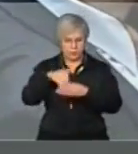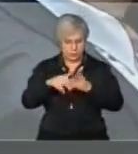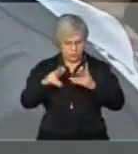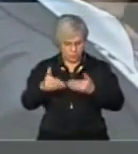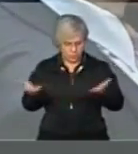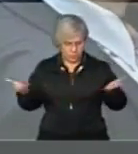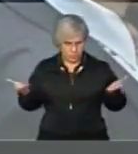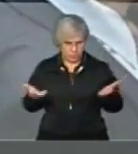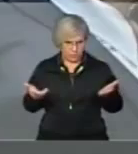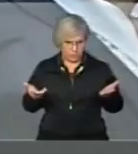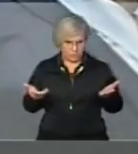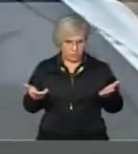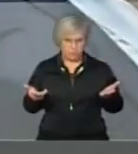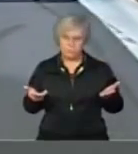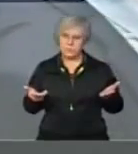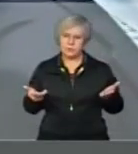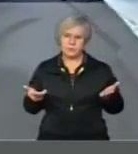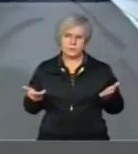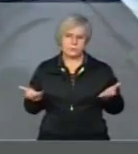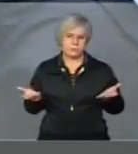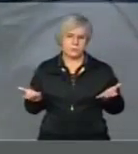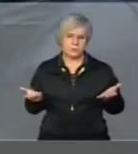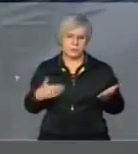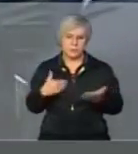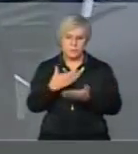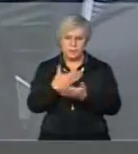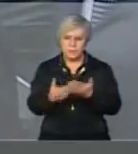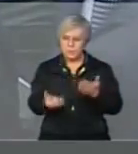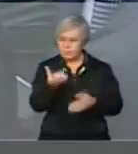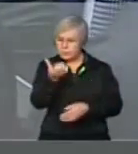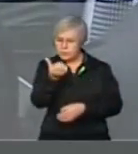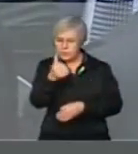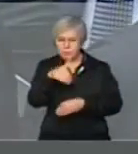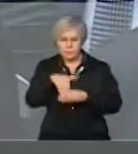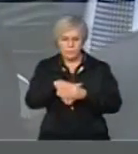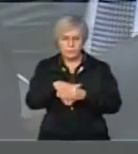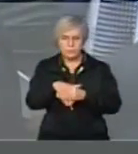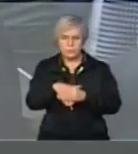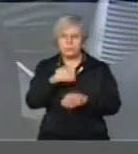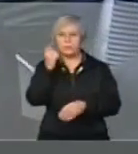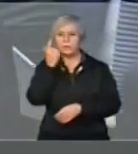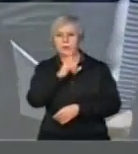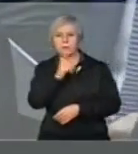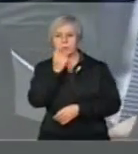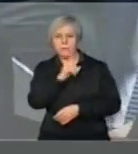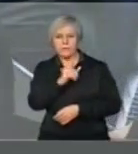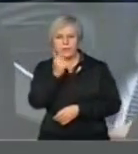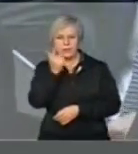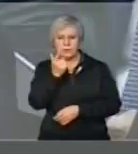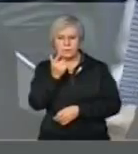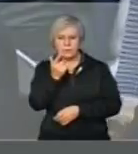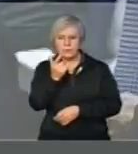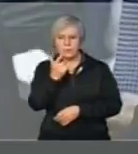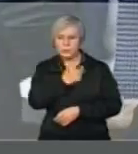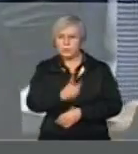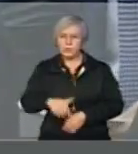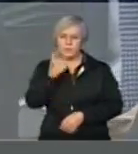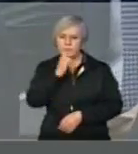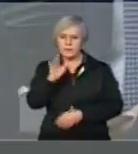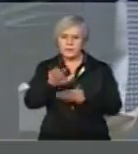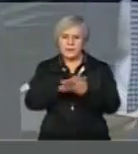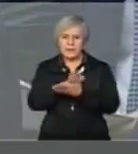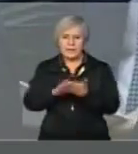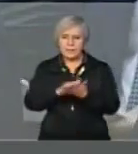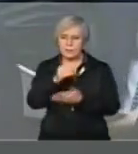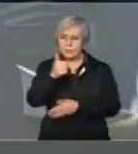essa durar menos que 15 minutos, perder por 6 votos, o governo alcançar nem 135, eu quero convidar